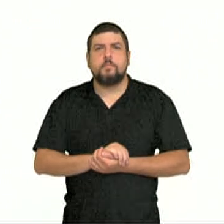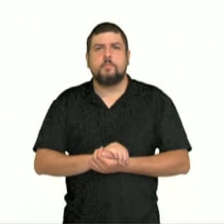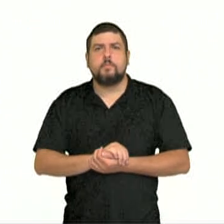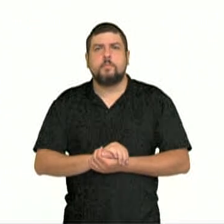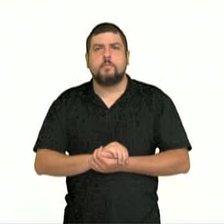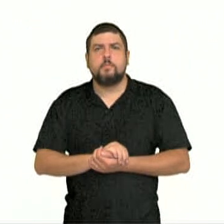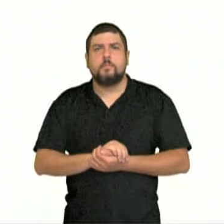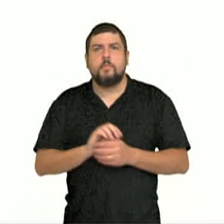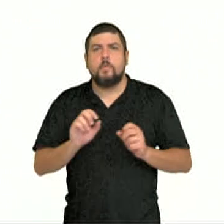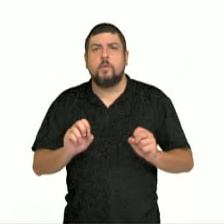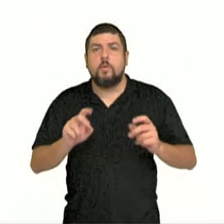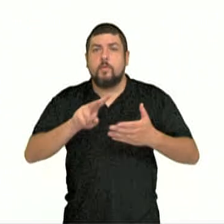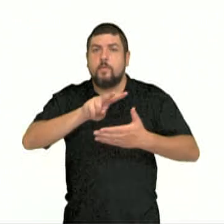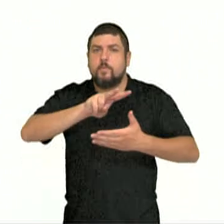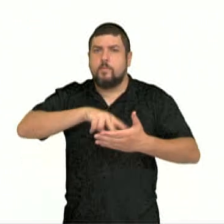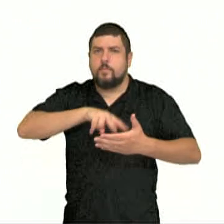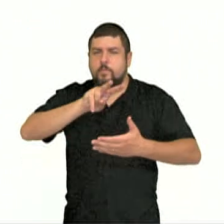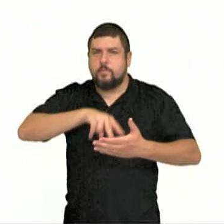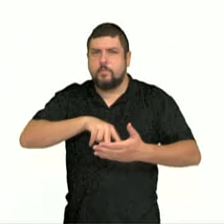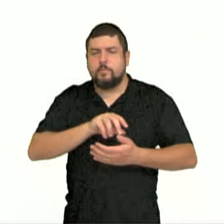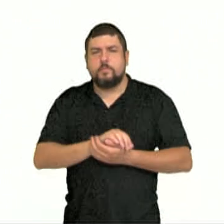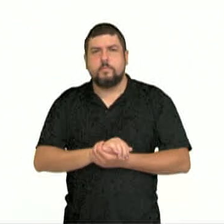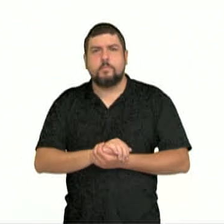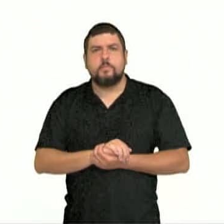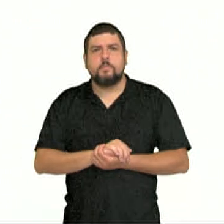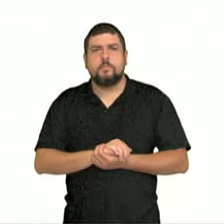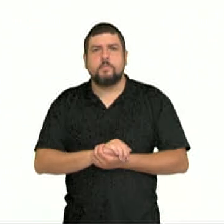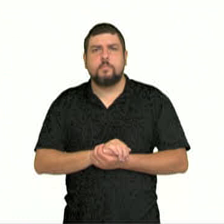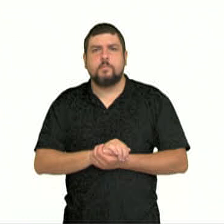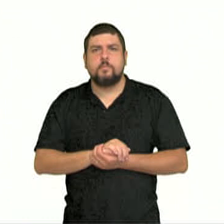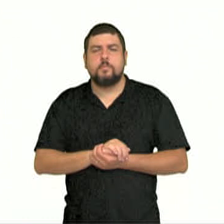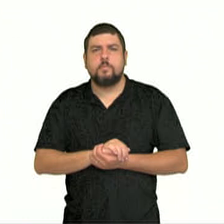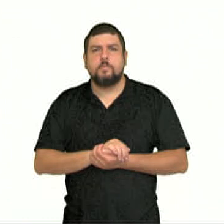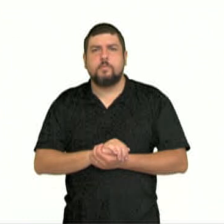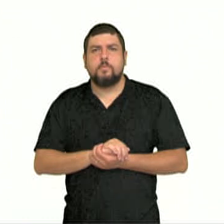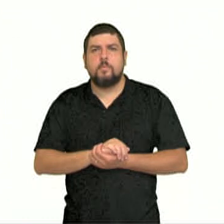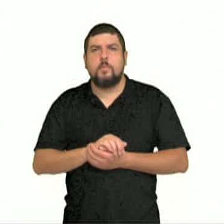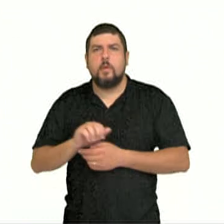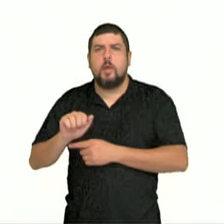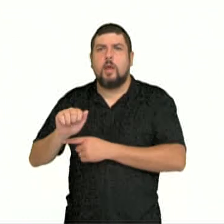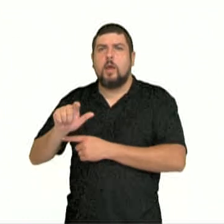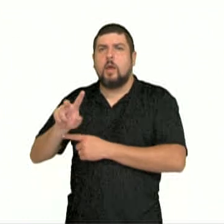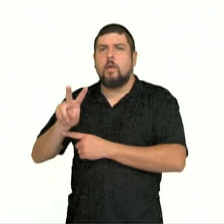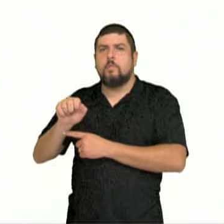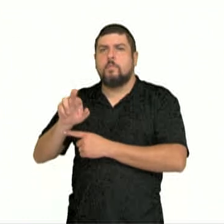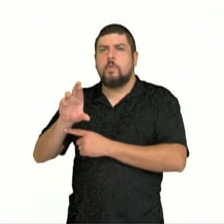Vamos ler então. Como escreve Álvaro Posselt?